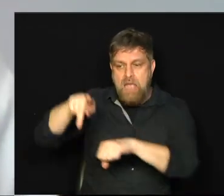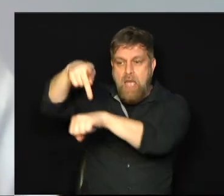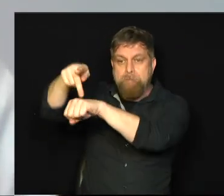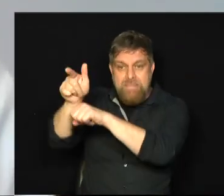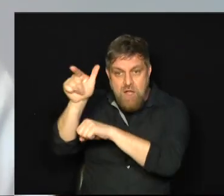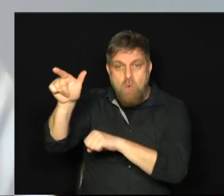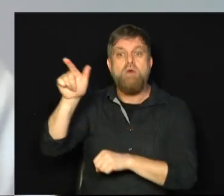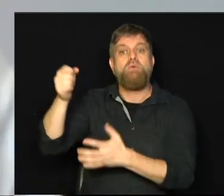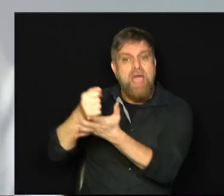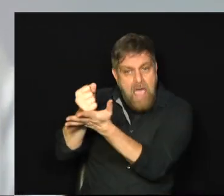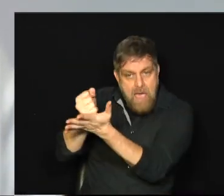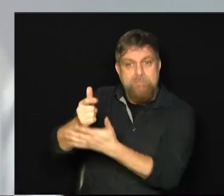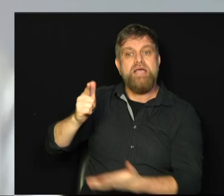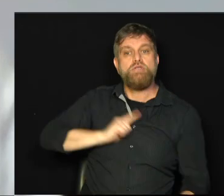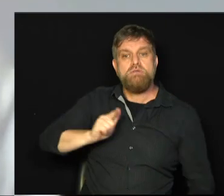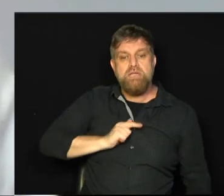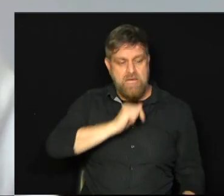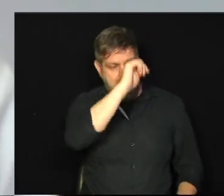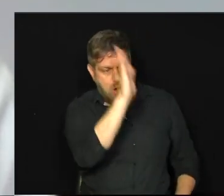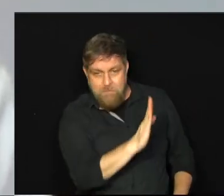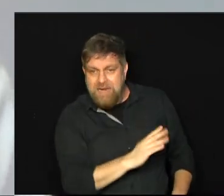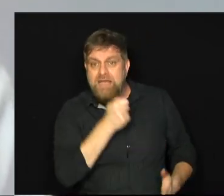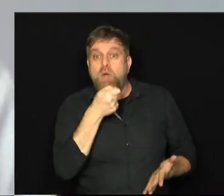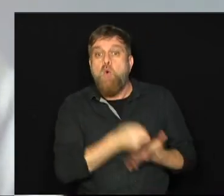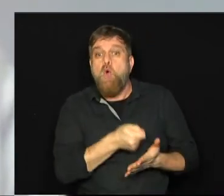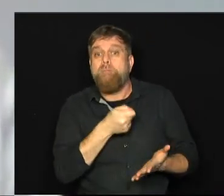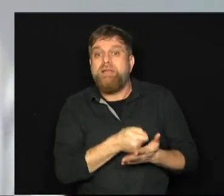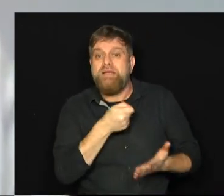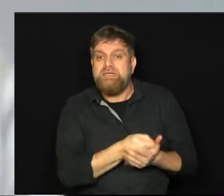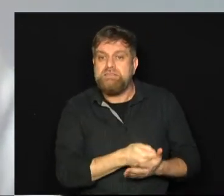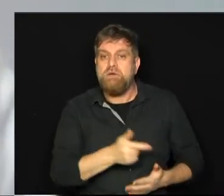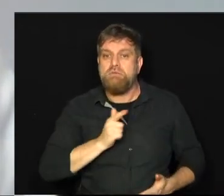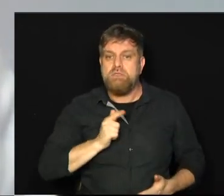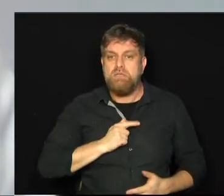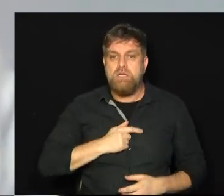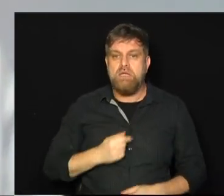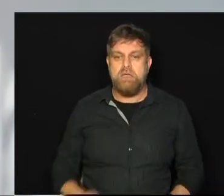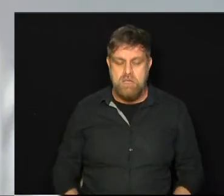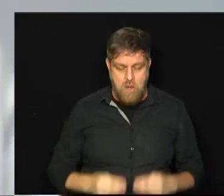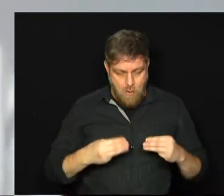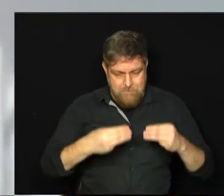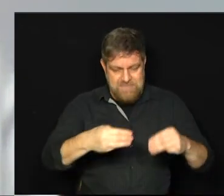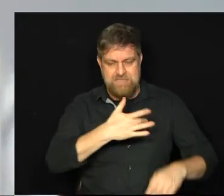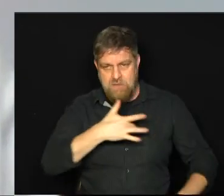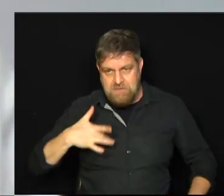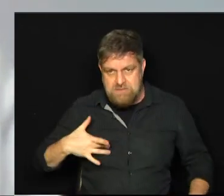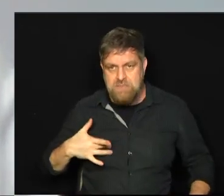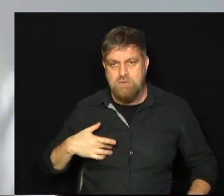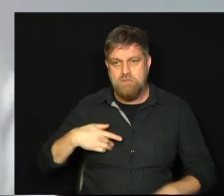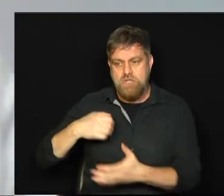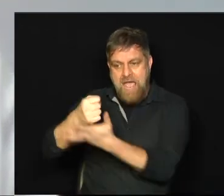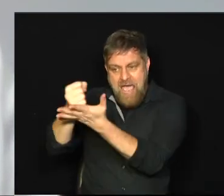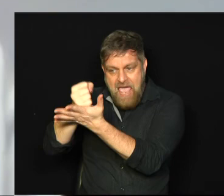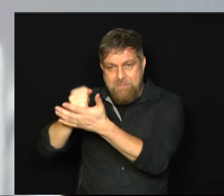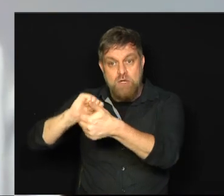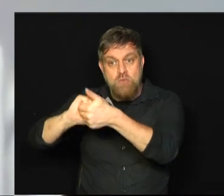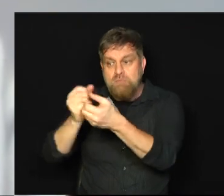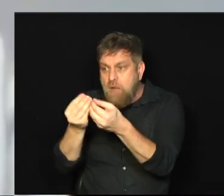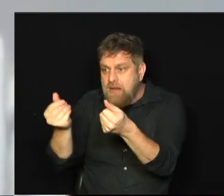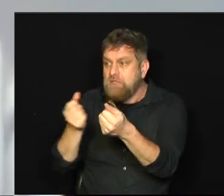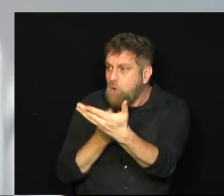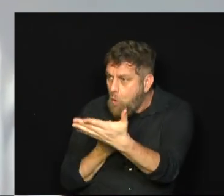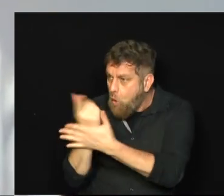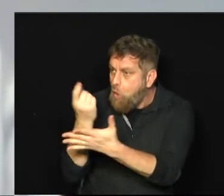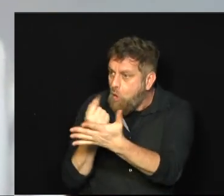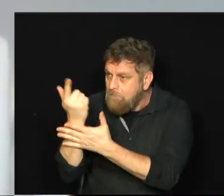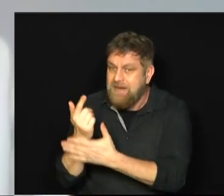tem medicamento. O Brasil tem obrigação de comprar o Ministério da Saúde, de comprar um medicamento de boa qualidade,